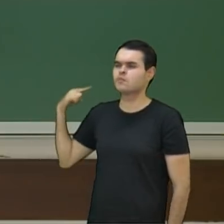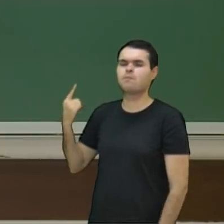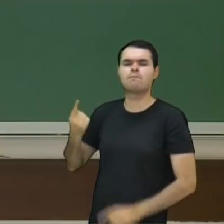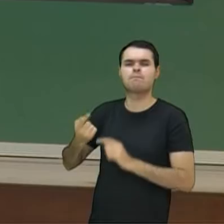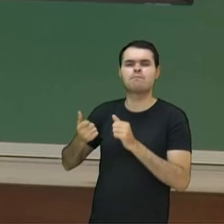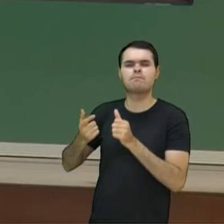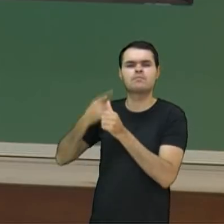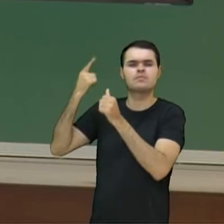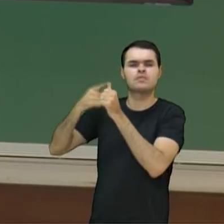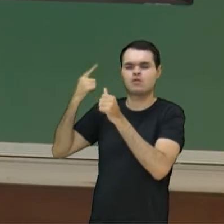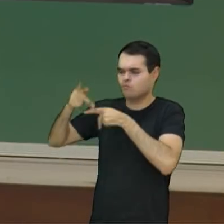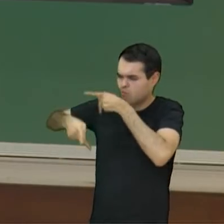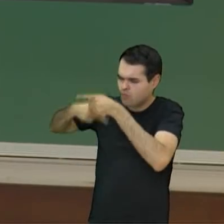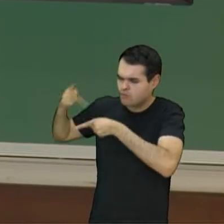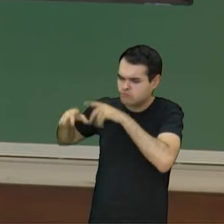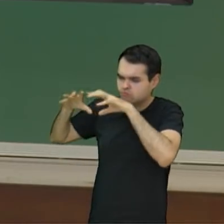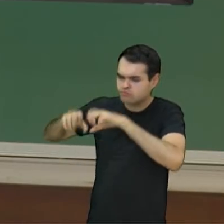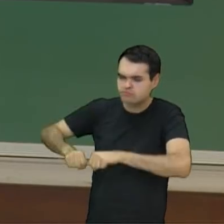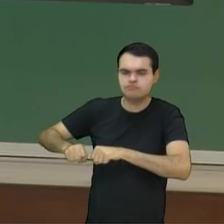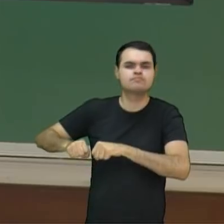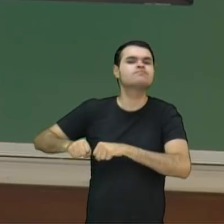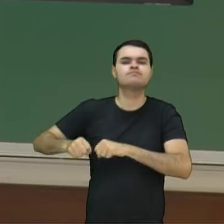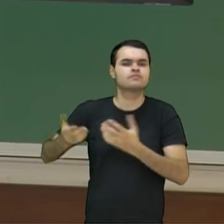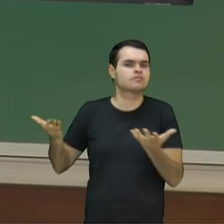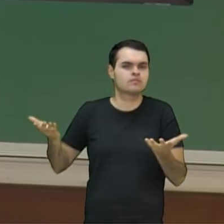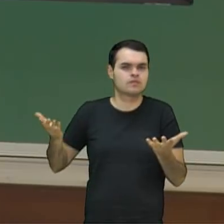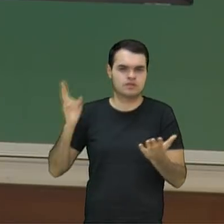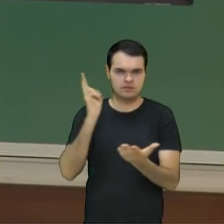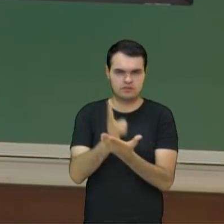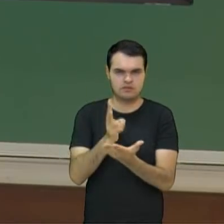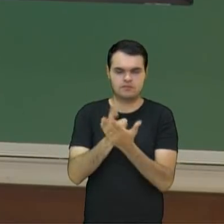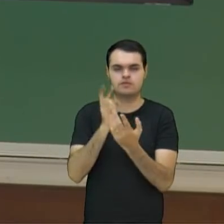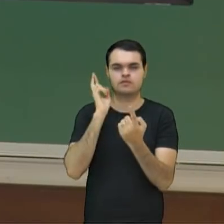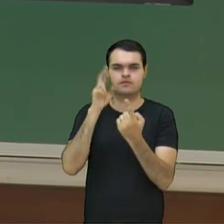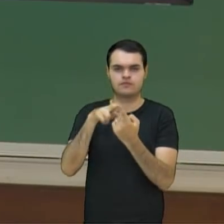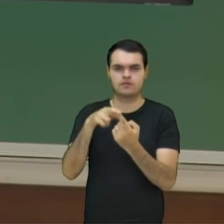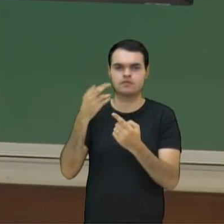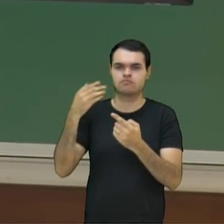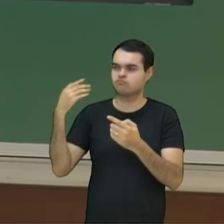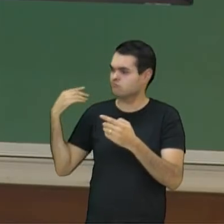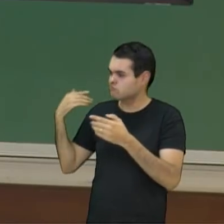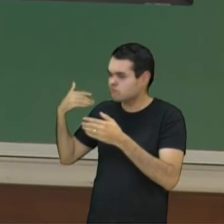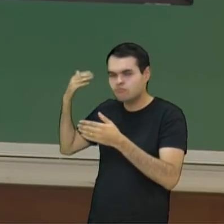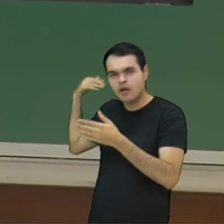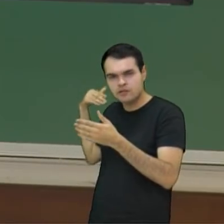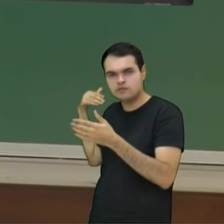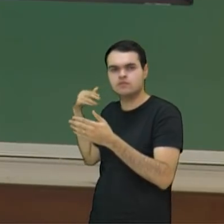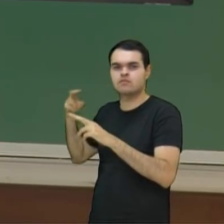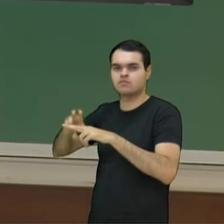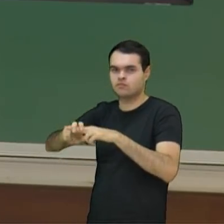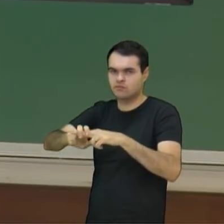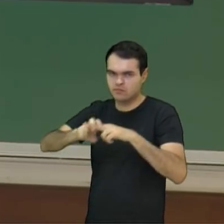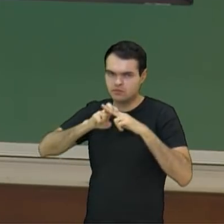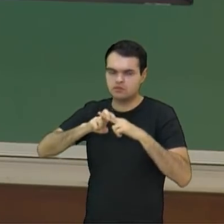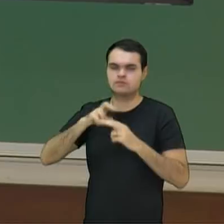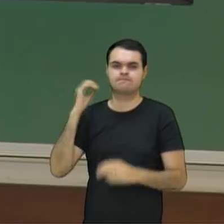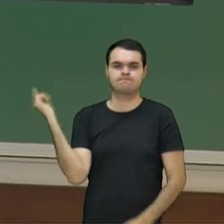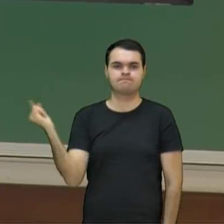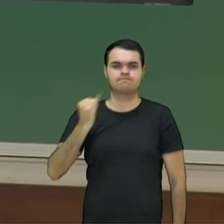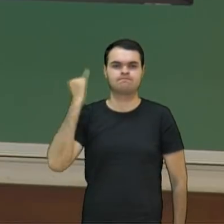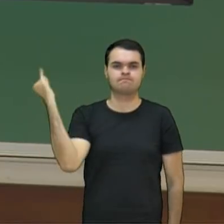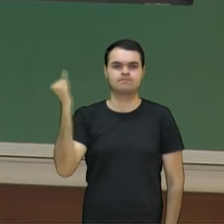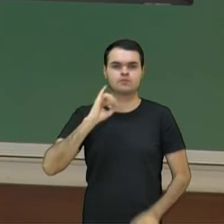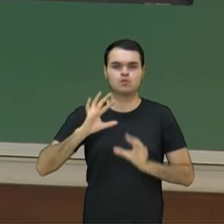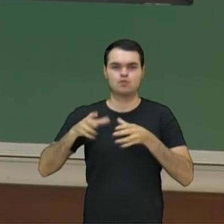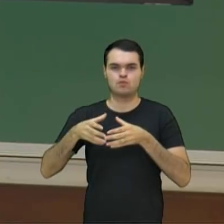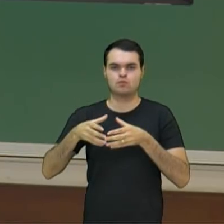espaço geográfico. Então, a professora sempre vai trazer essa referência. Por que, professora? Dada a importância desses